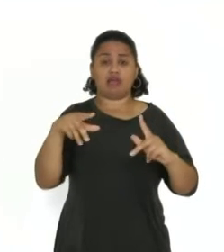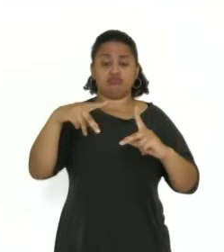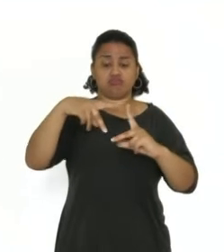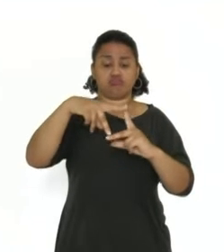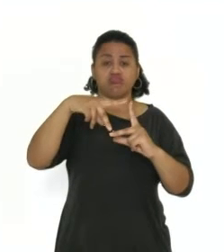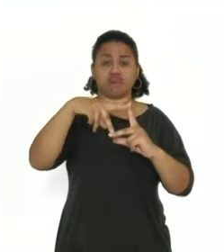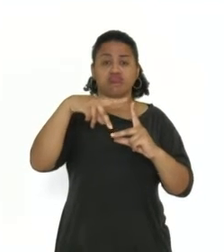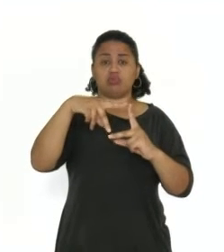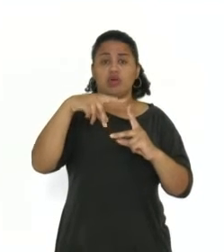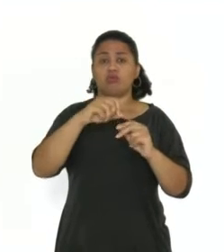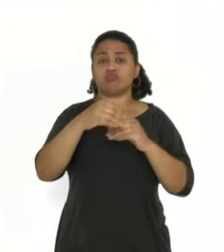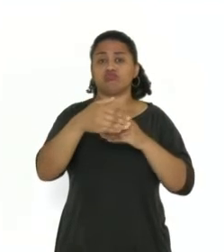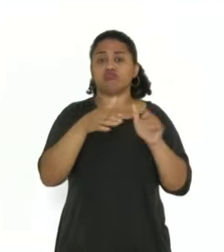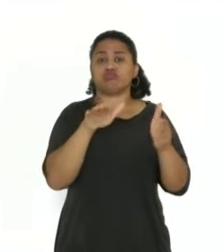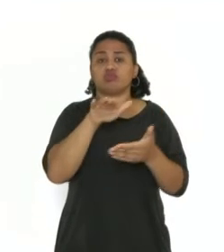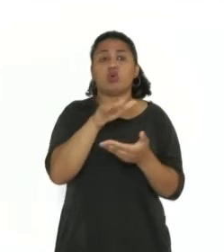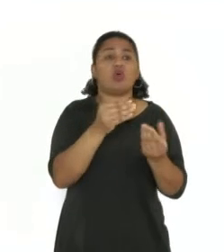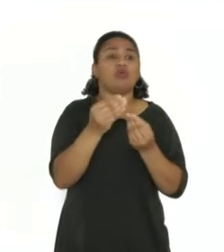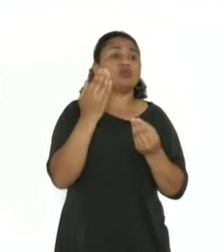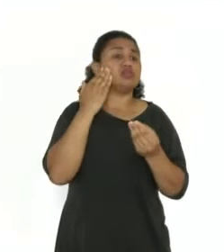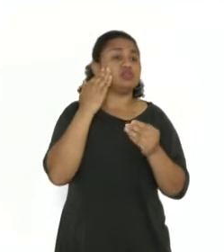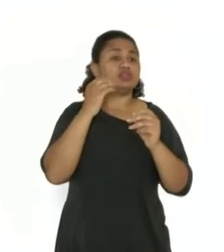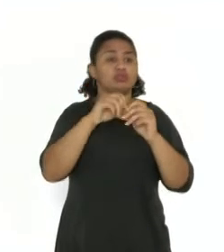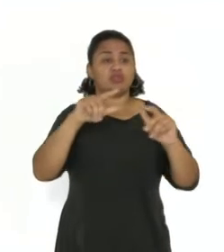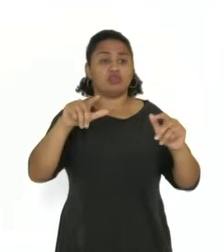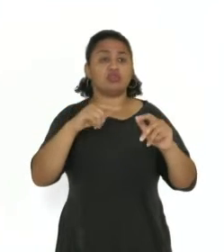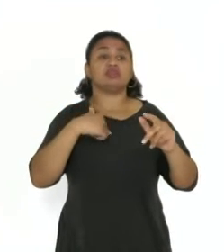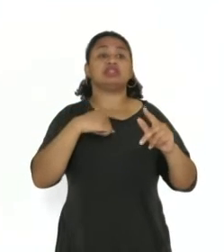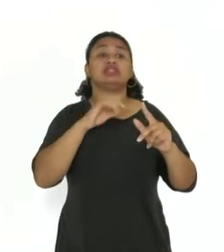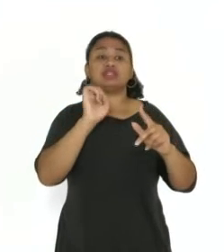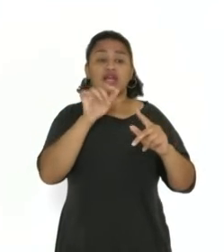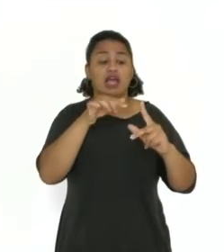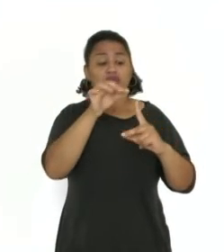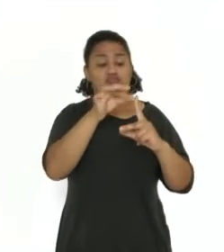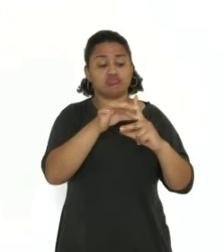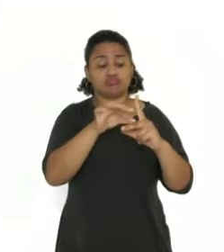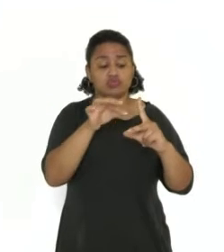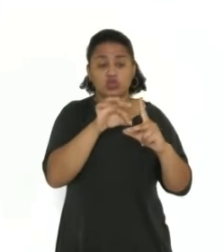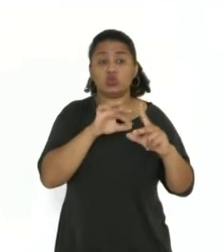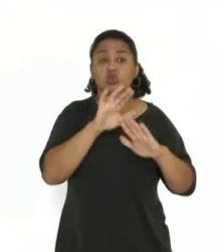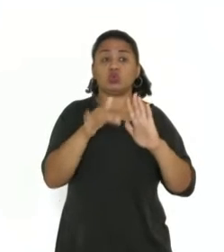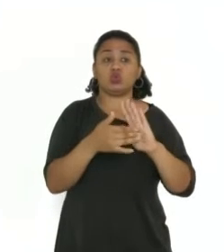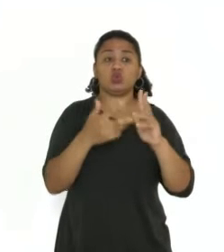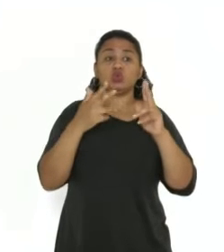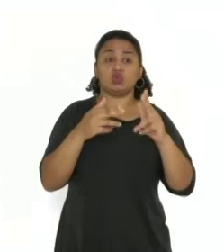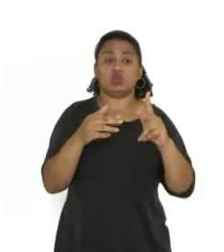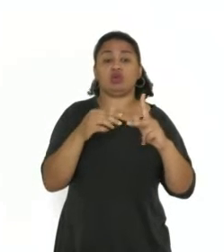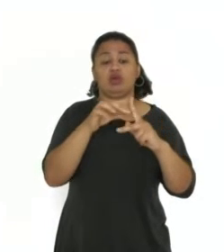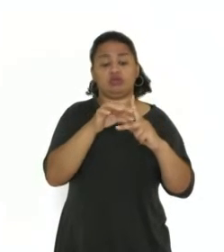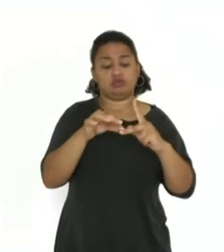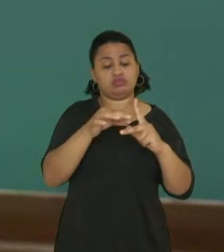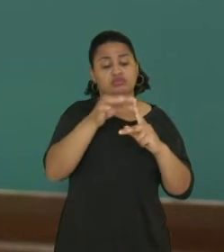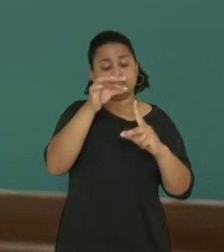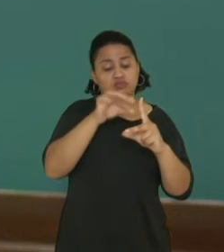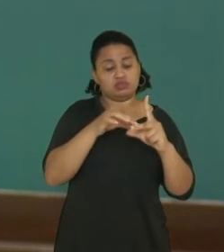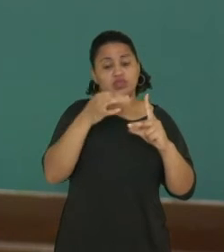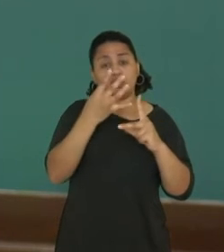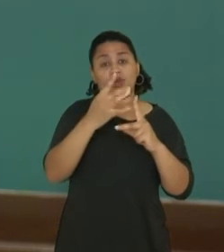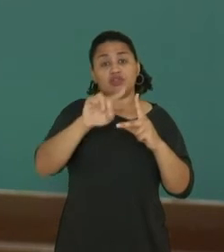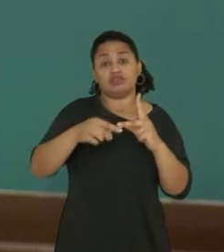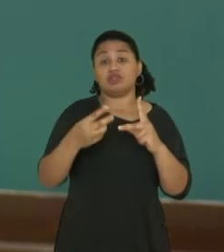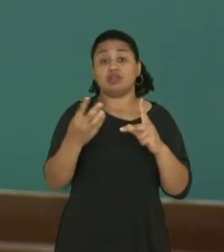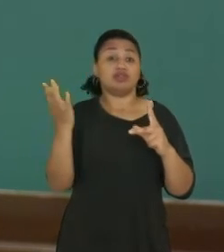consegue calcular esse volume? Se ele é um cubo, ele vai ter todas as arestas com as medidas iguais. Nesse caso, 4,3, 4,3